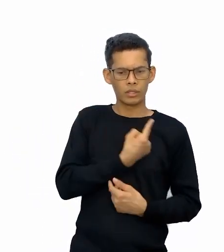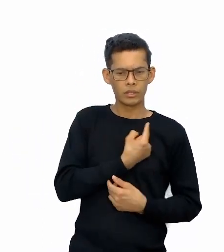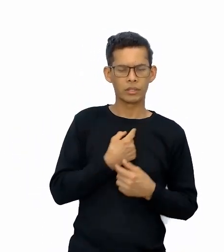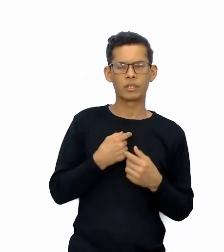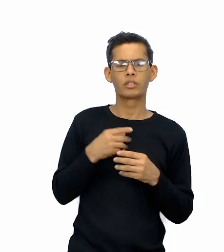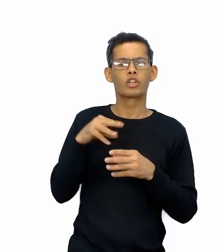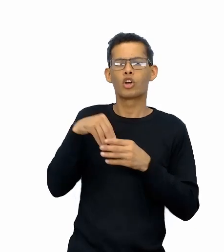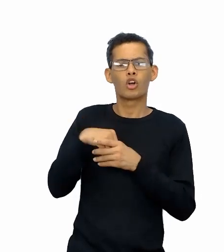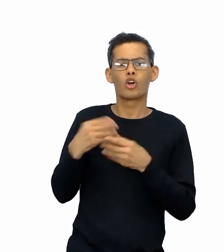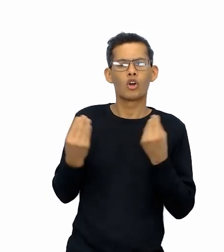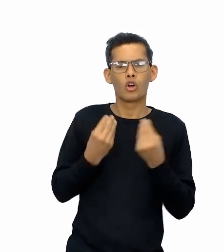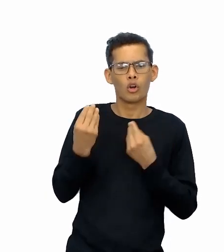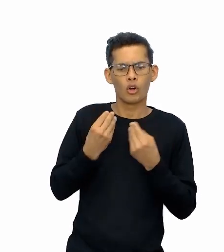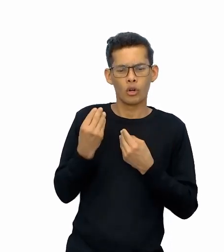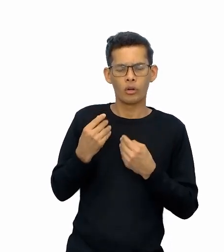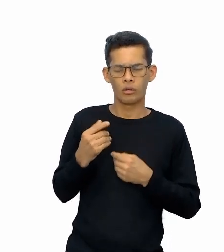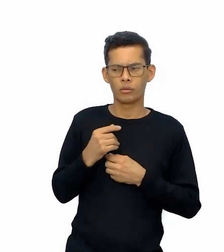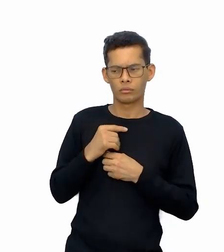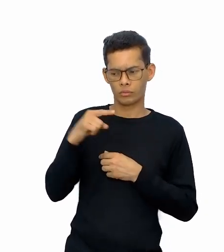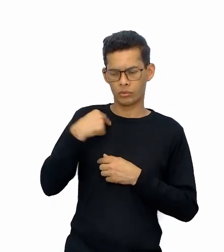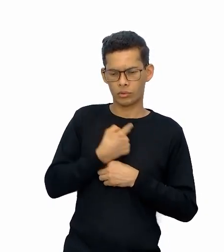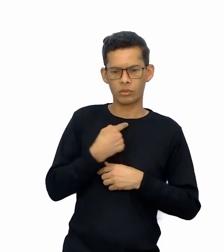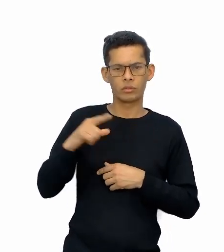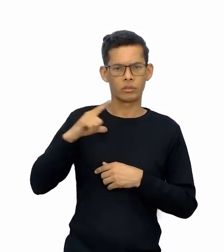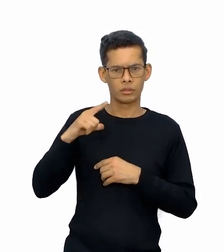pela o nosso